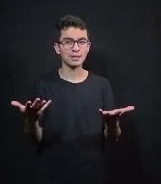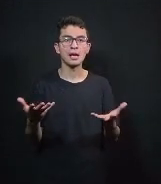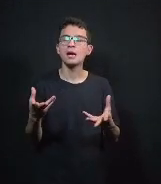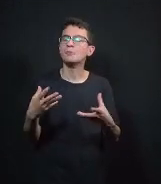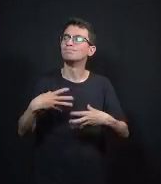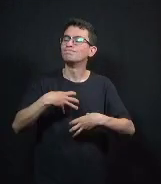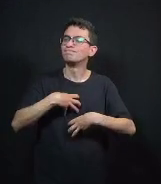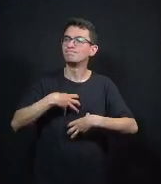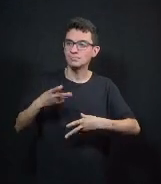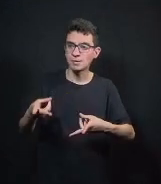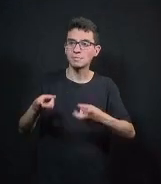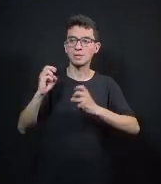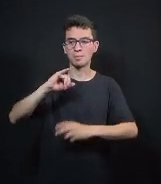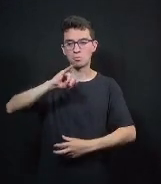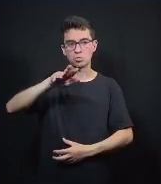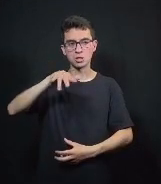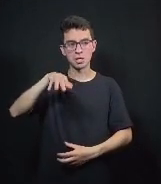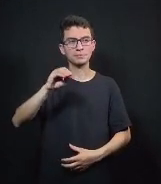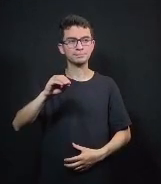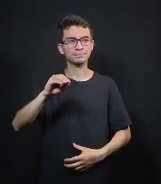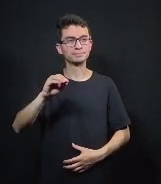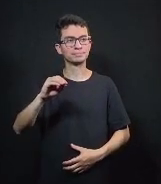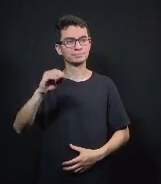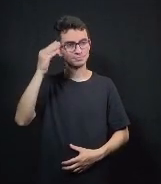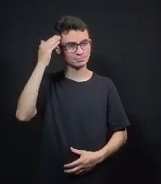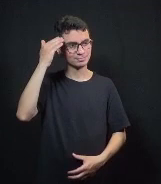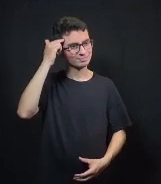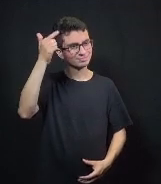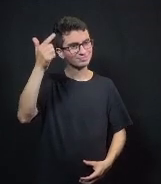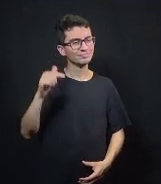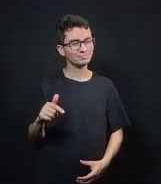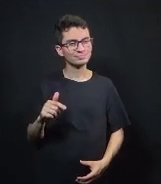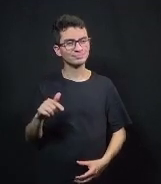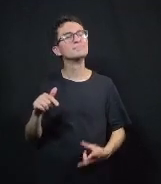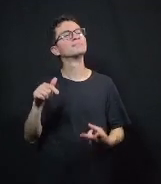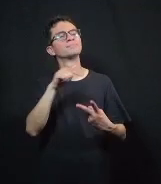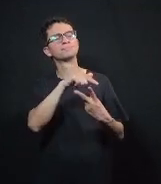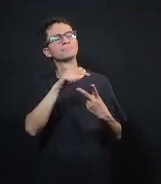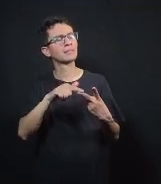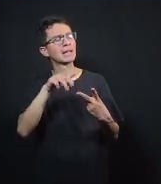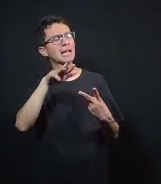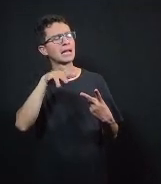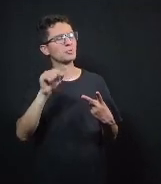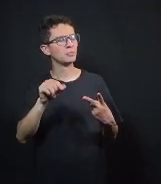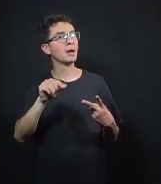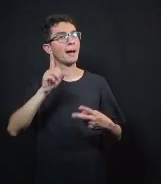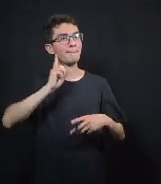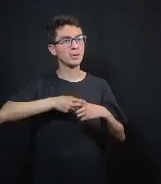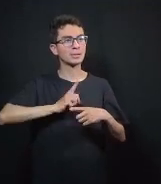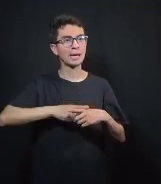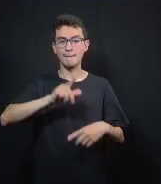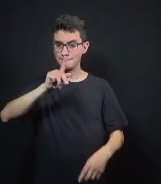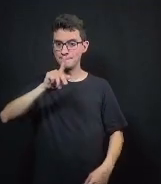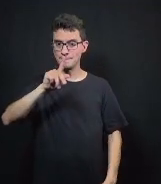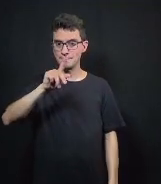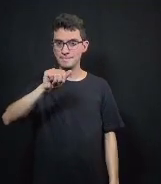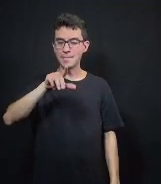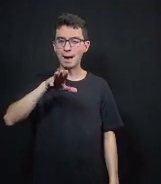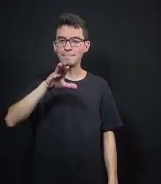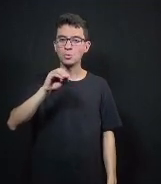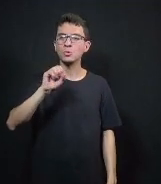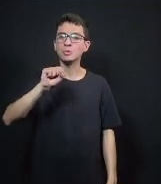de que seria legal ter um aporte seu e aí a Natália comentar, porque o Pablo trouxe uma questão que é a